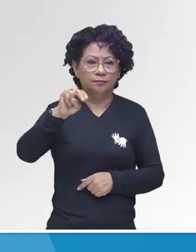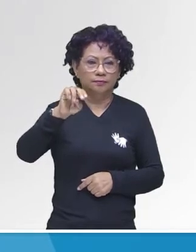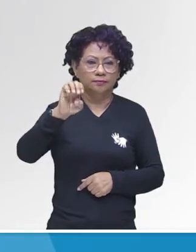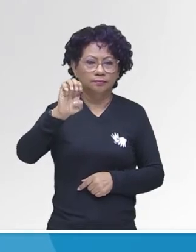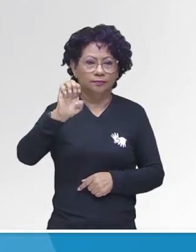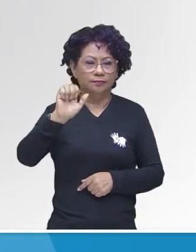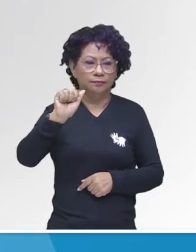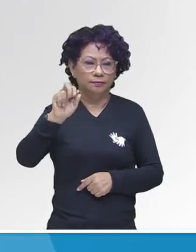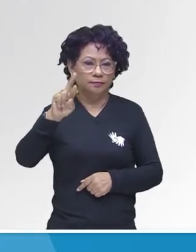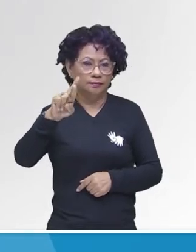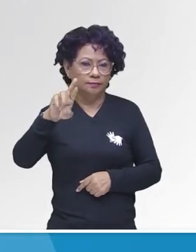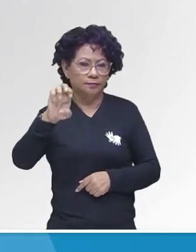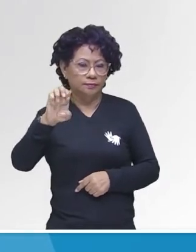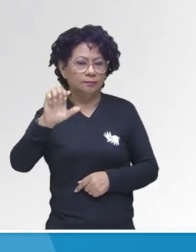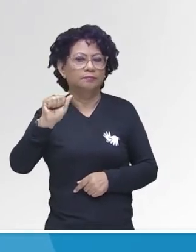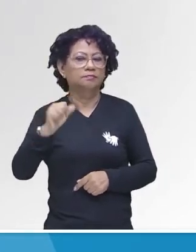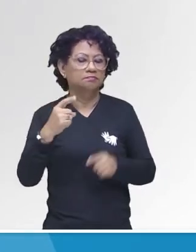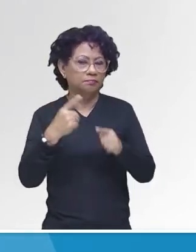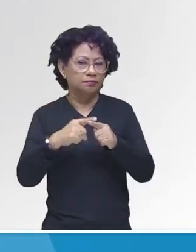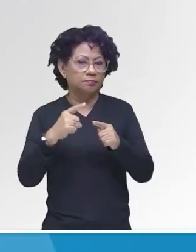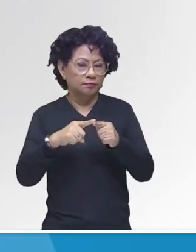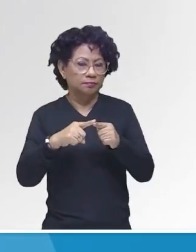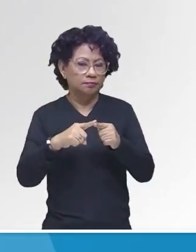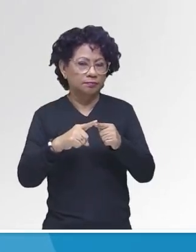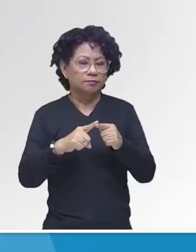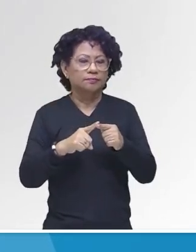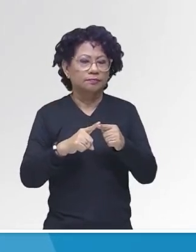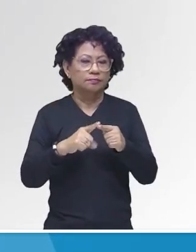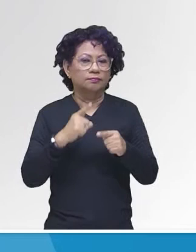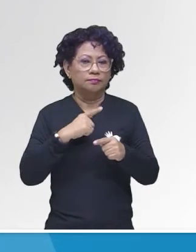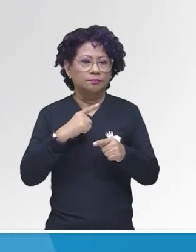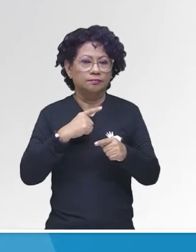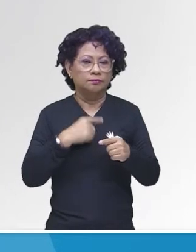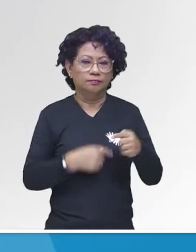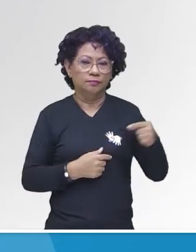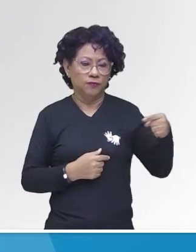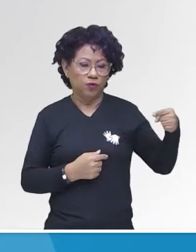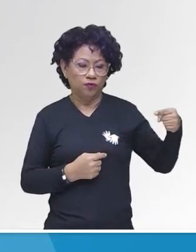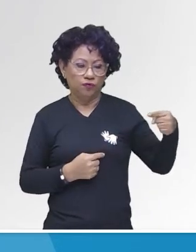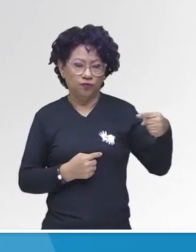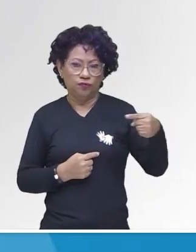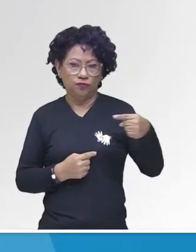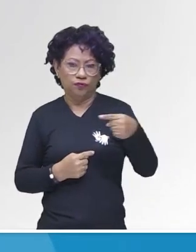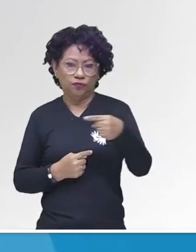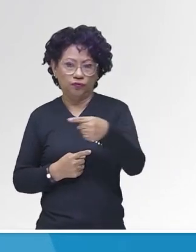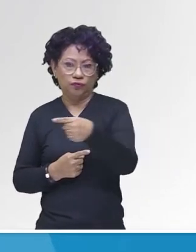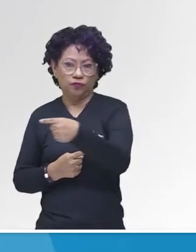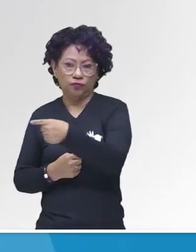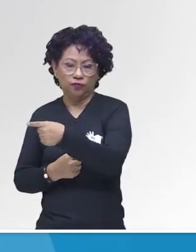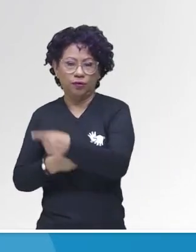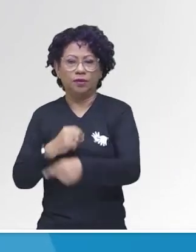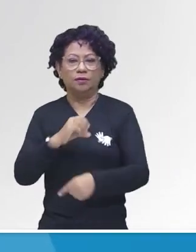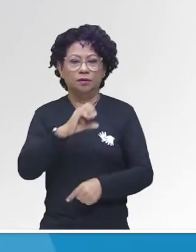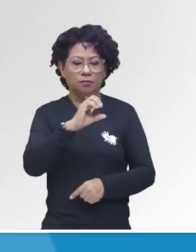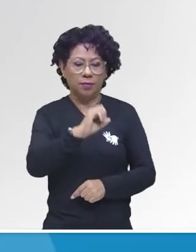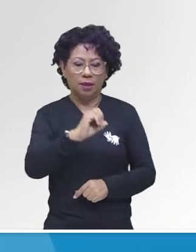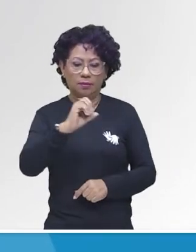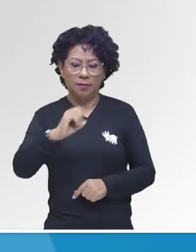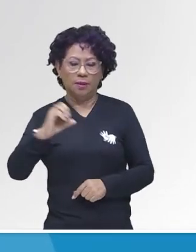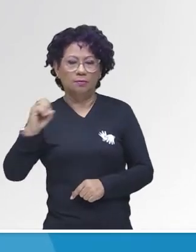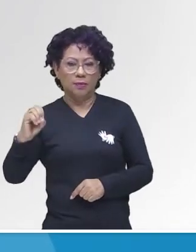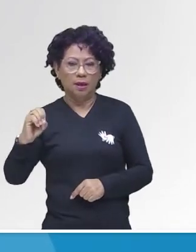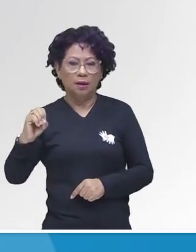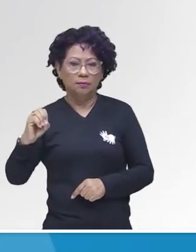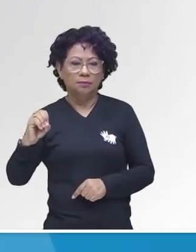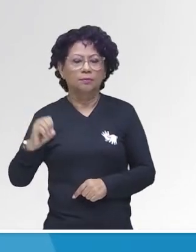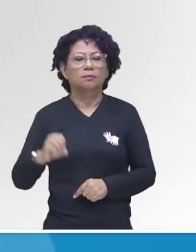contempla, então, esses três pontos com a reta, né? Eles vão pertencer à reta. Então, toda vez que isso ocorre, nós dizemos aí que